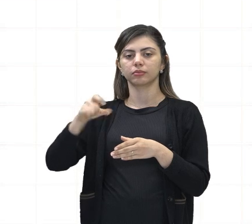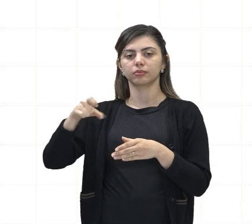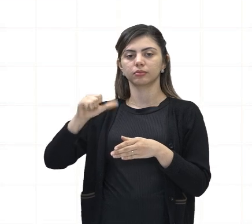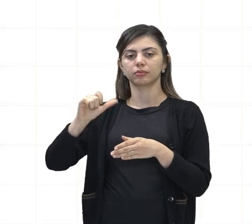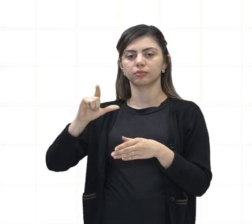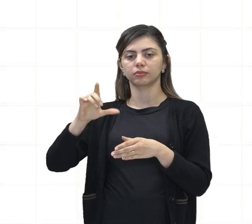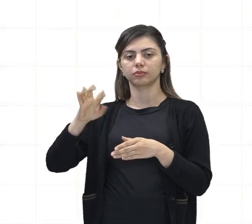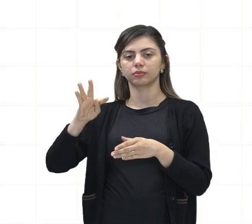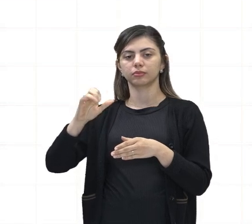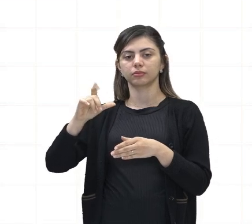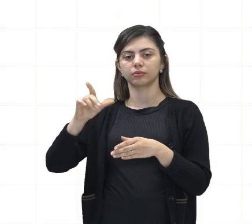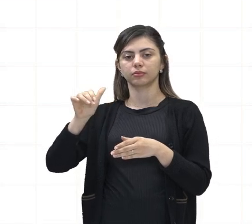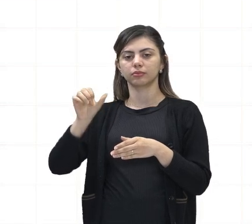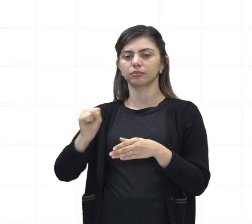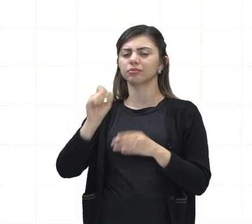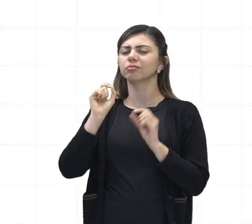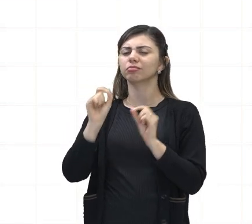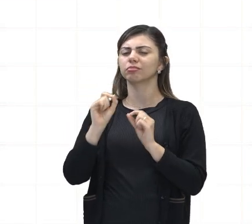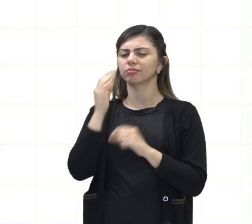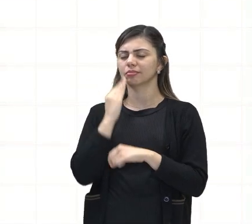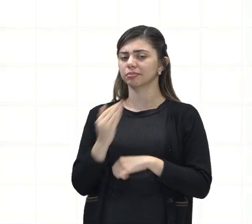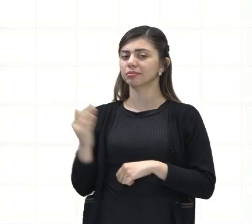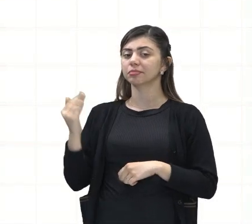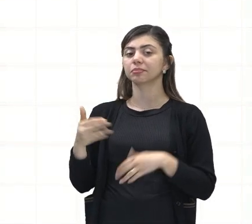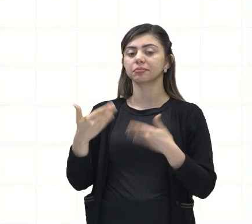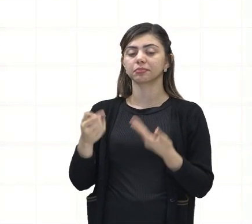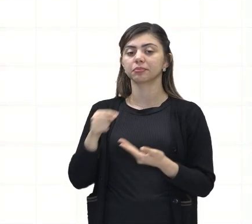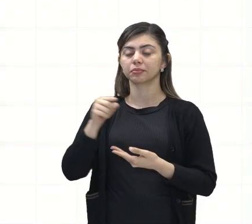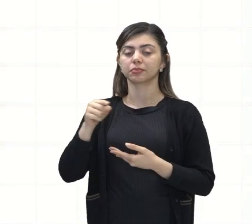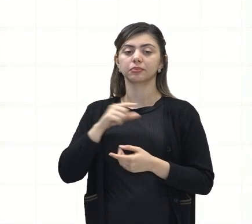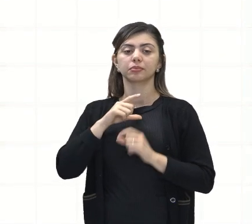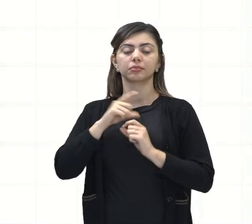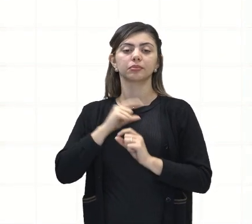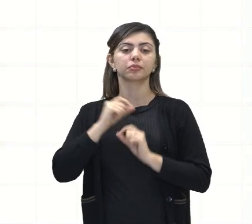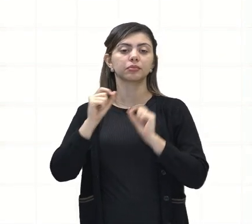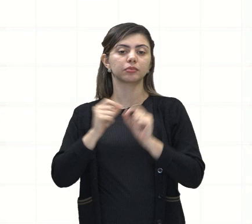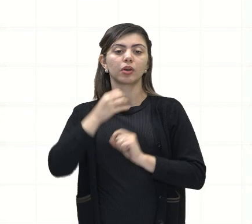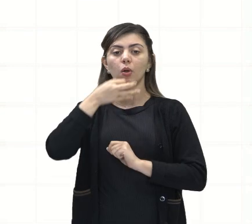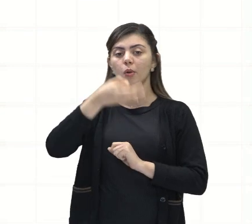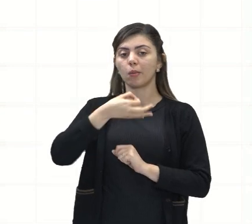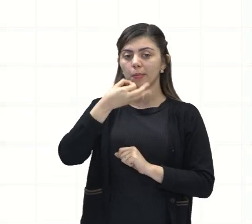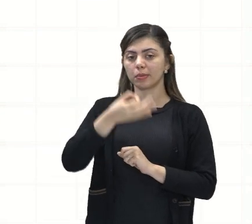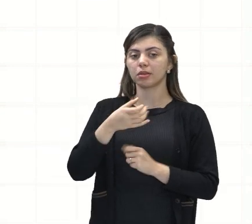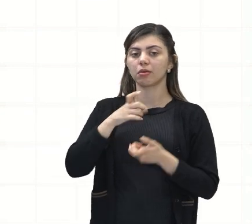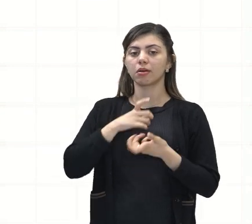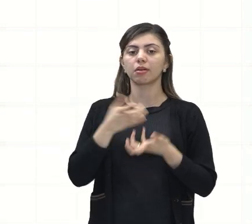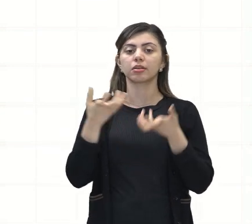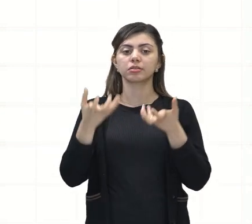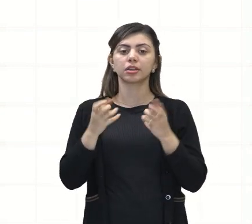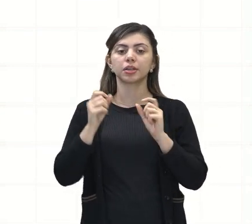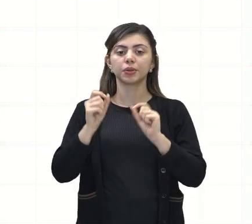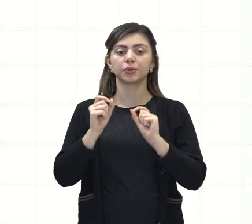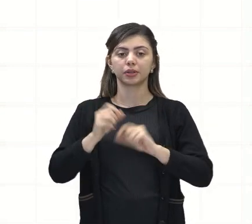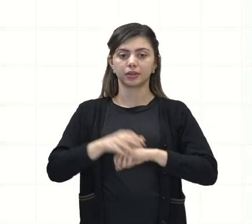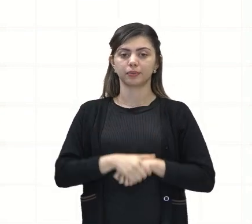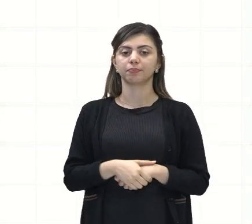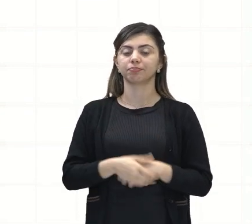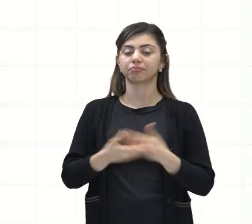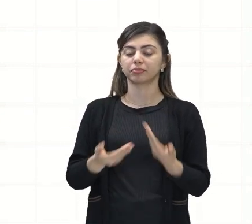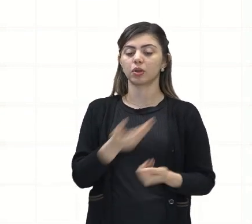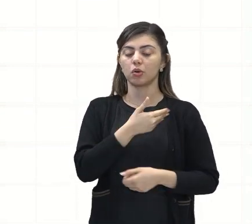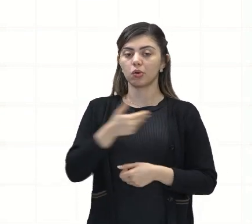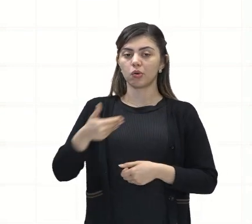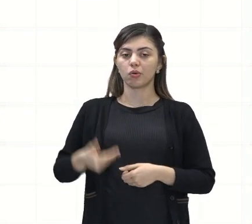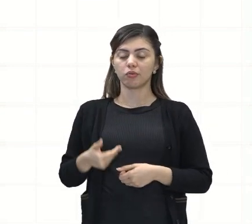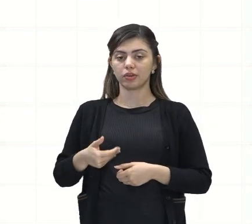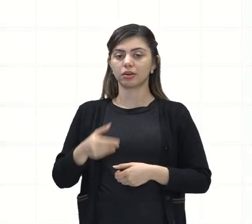né? Que eram quem? Eles pregavam uma maior redução do poder central,